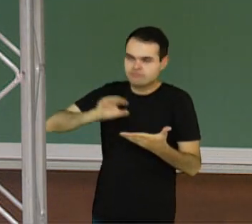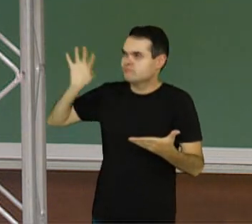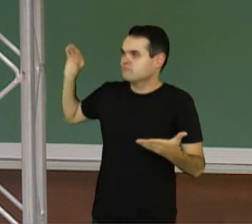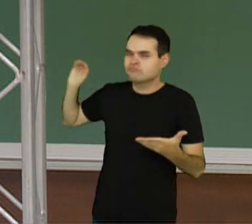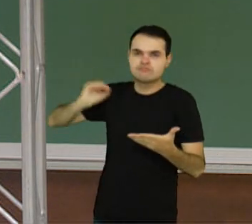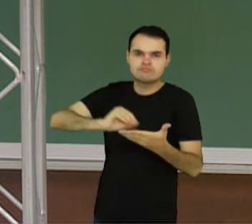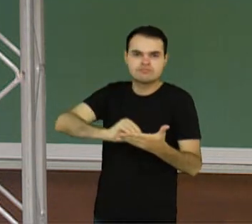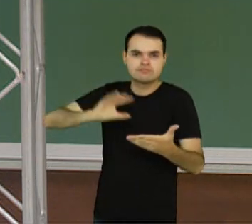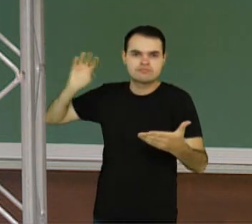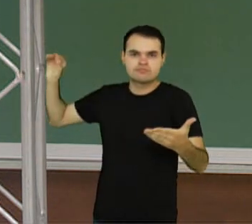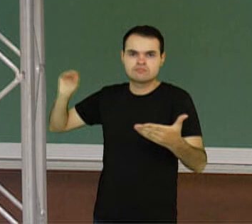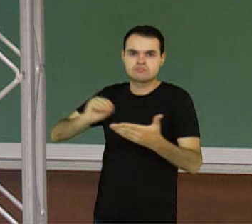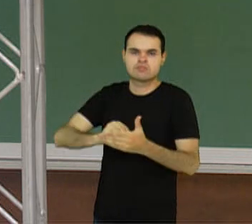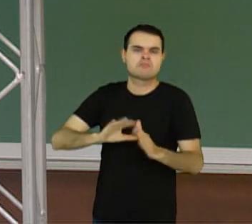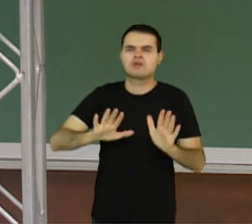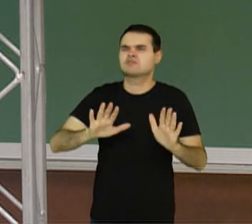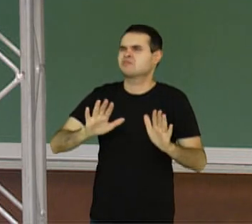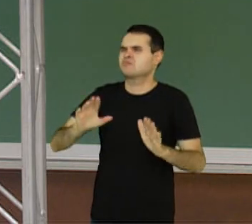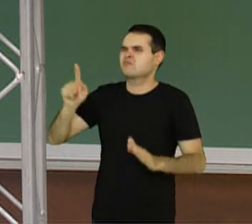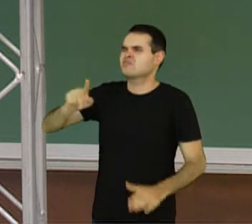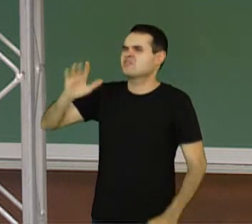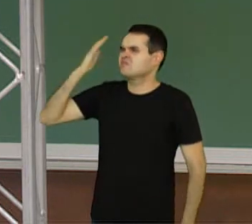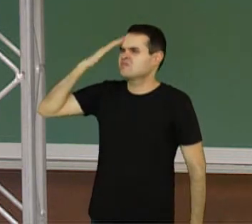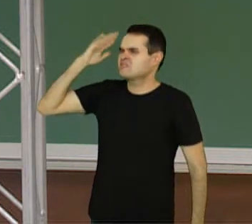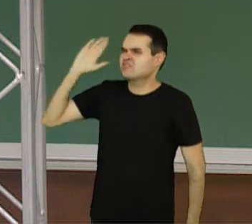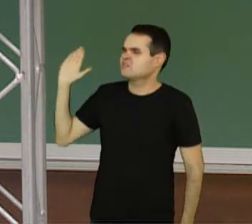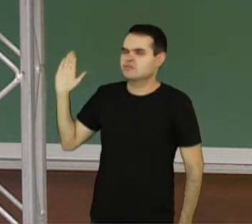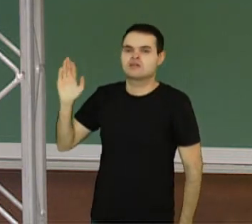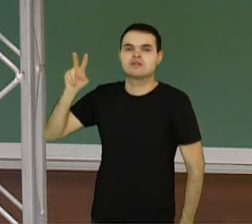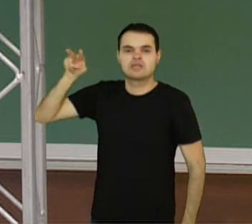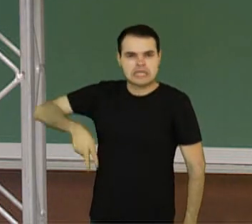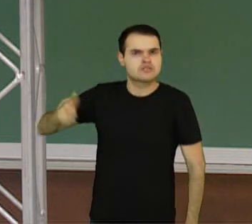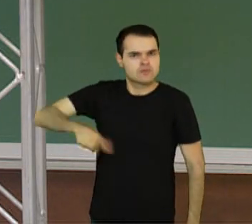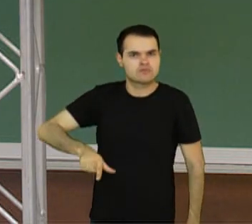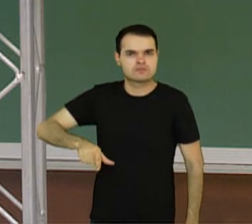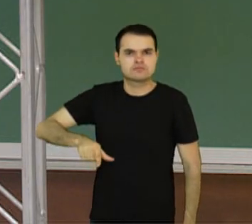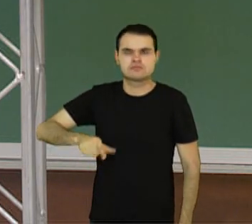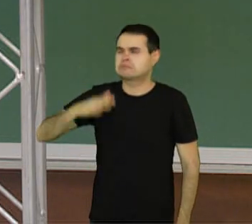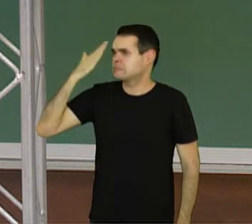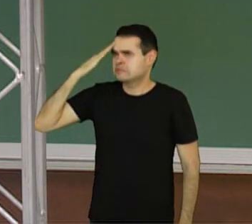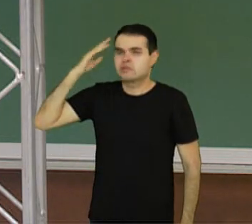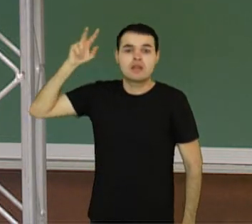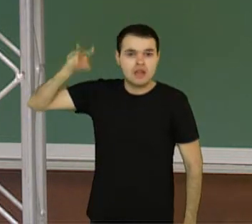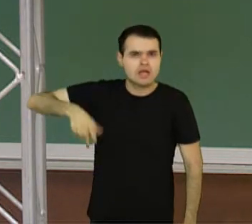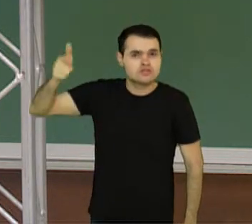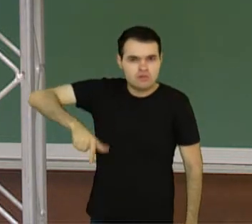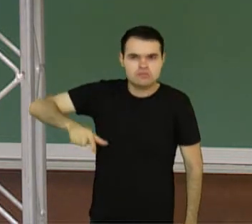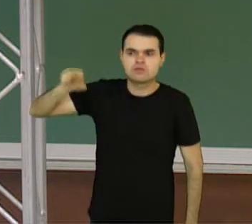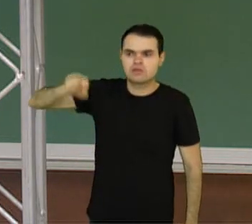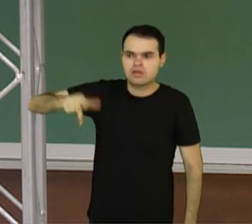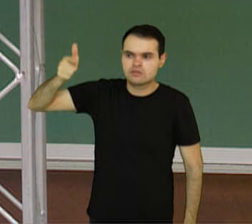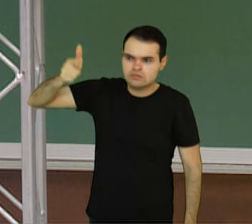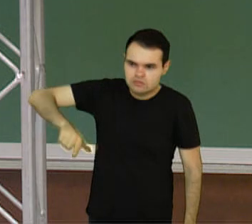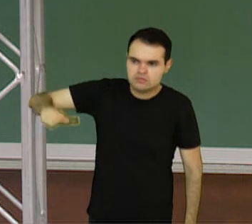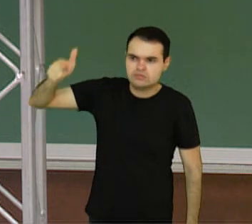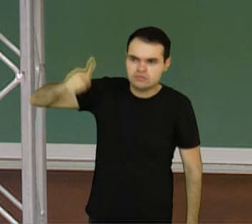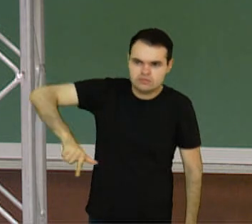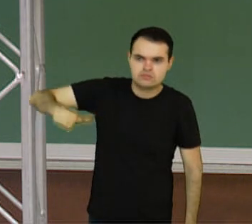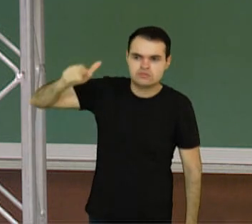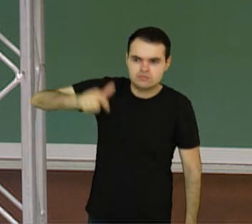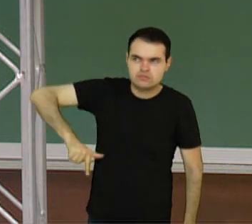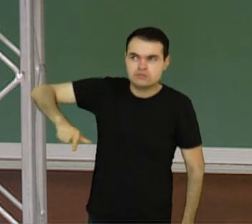não entendi o exercício. Leia de novo. Não entendi. Leia de novo. O segredo é ler e